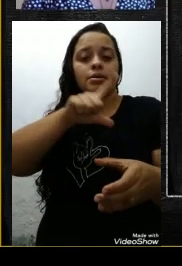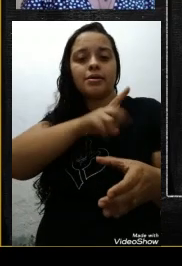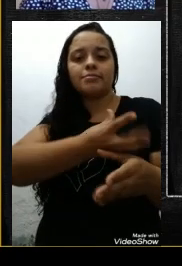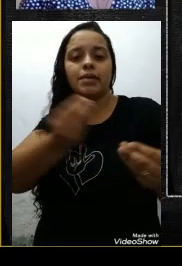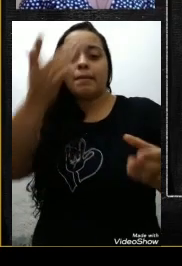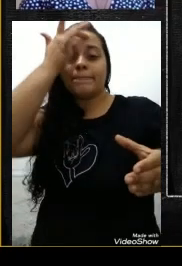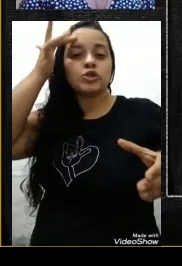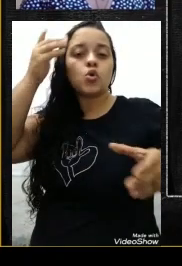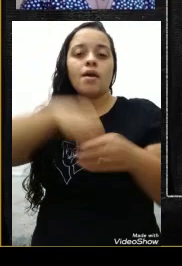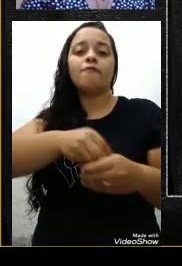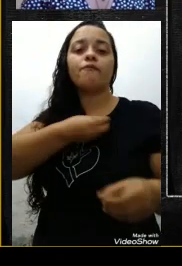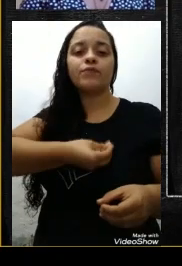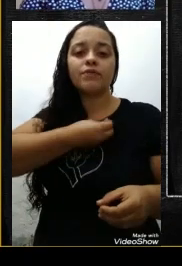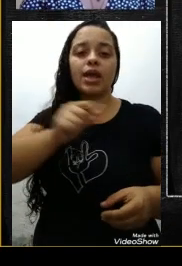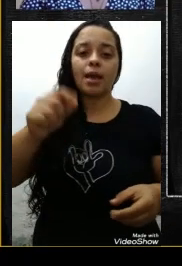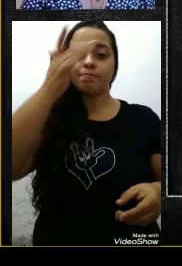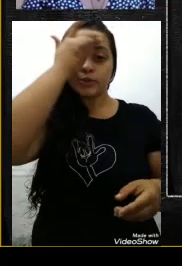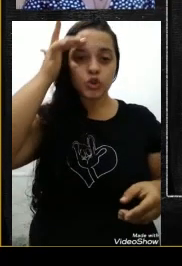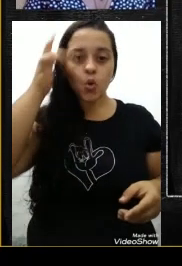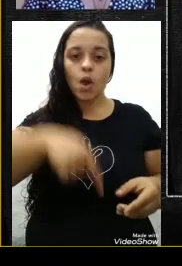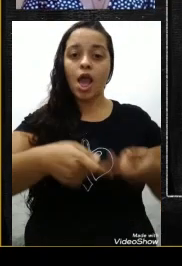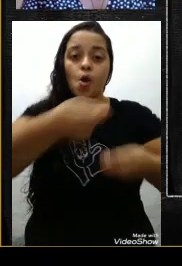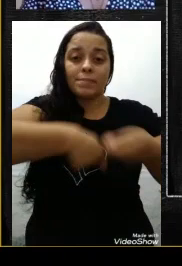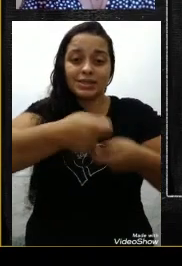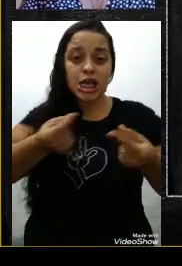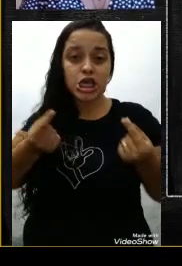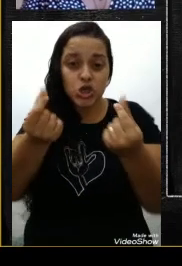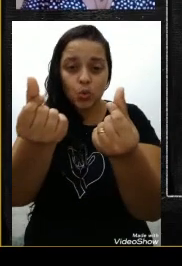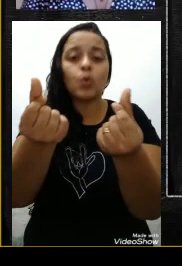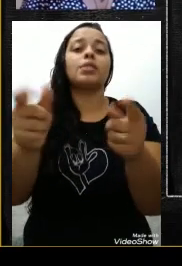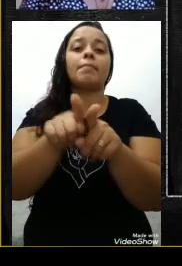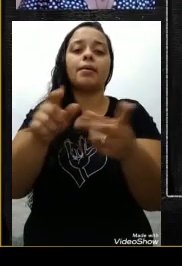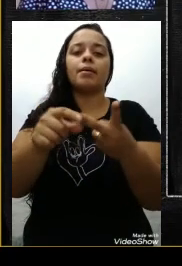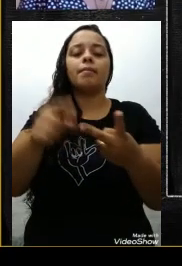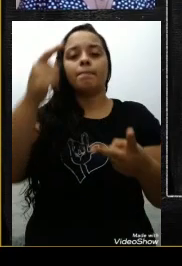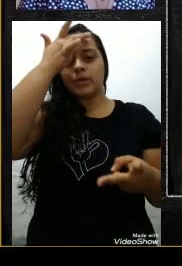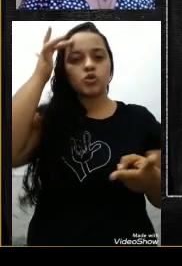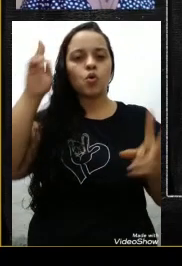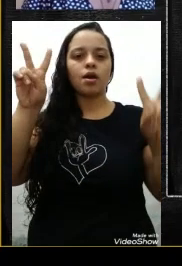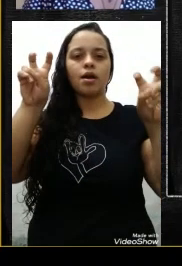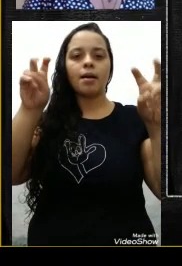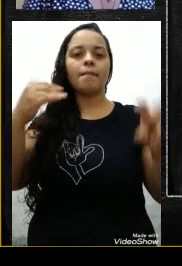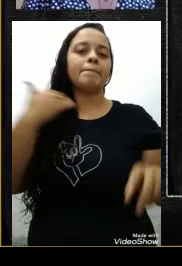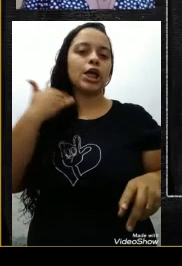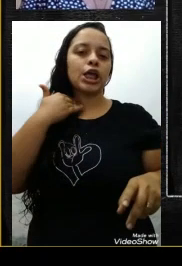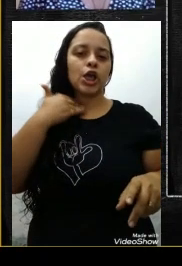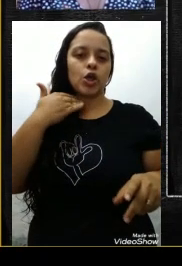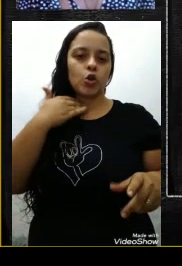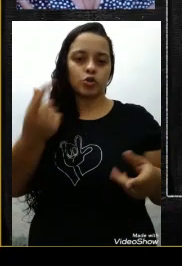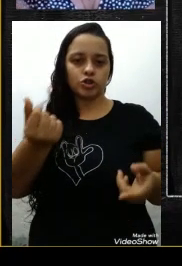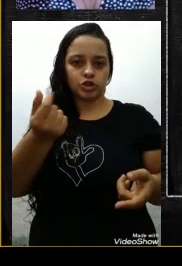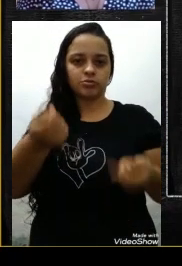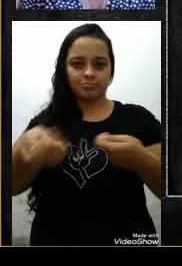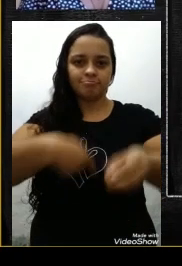como sendo formada por comerciantes enriquecidos e por banqueiros. Originalmente, a palavra burguês